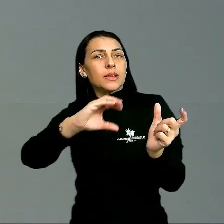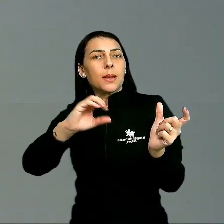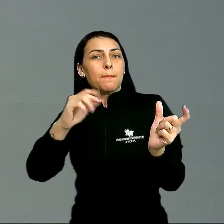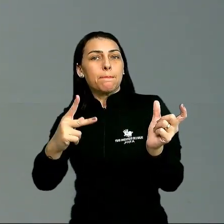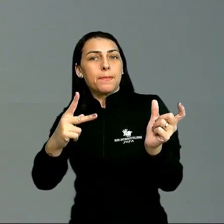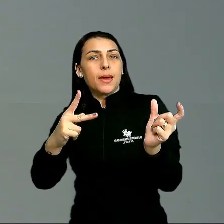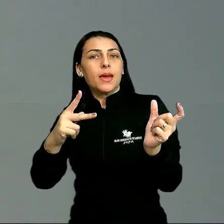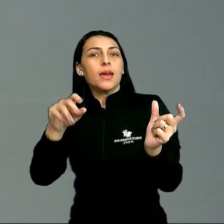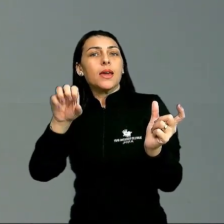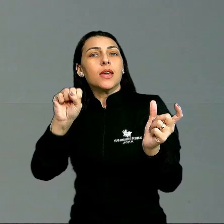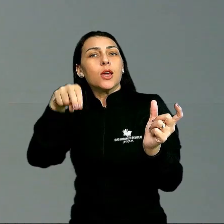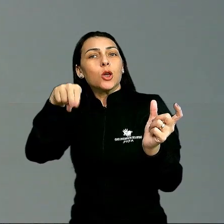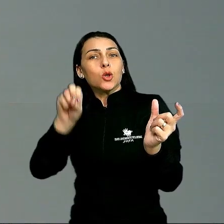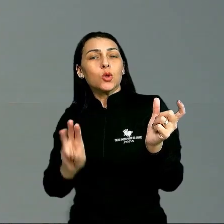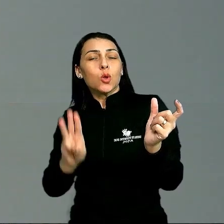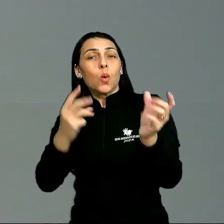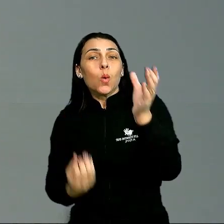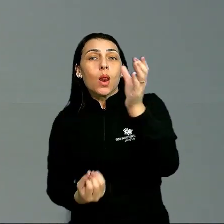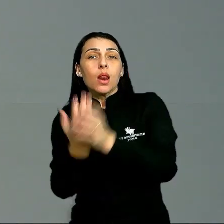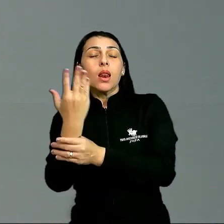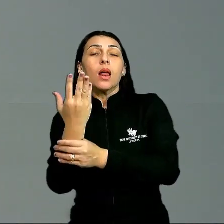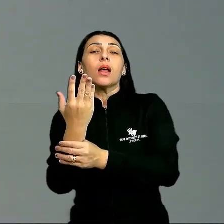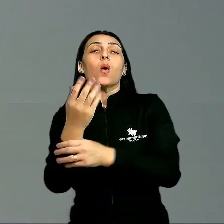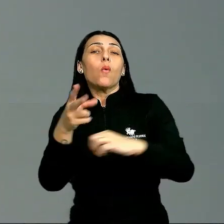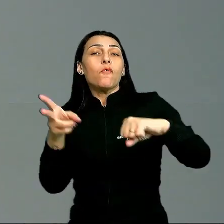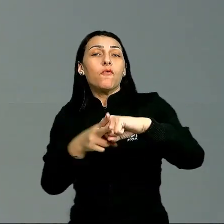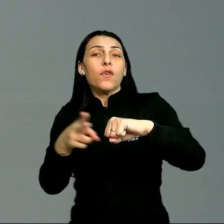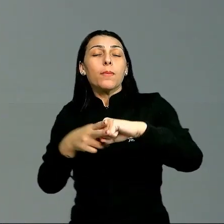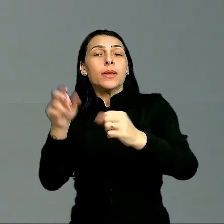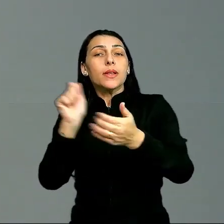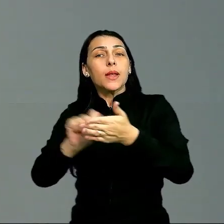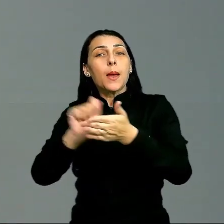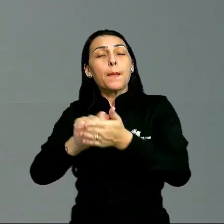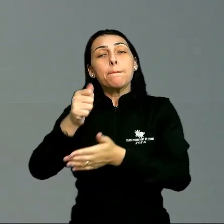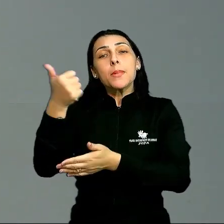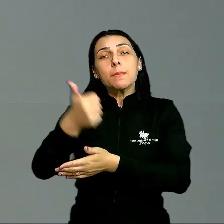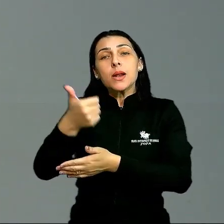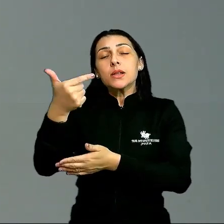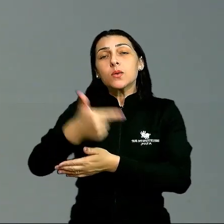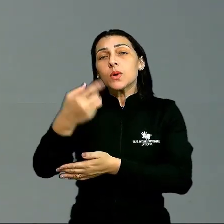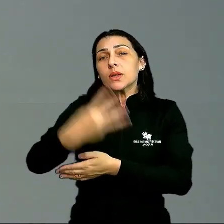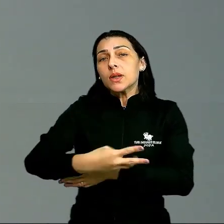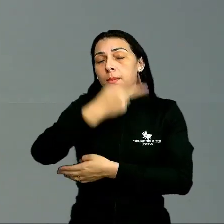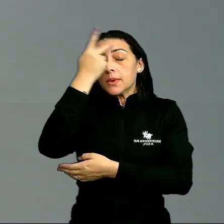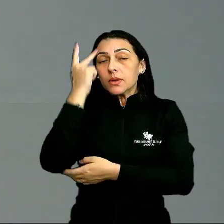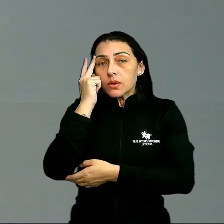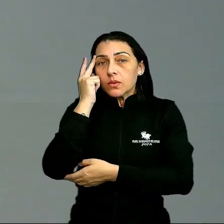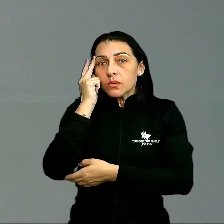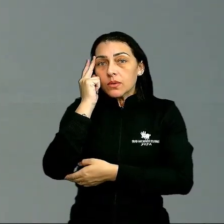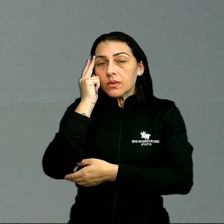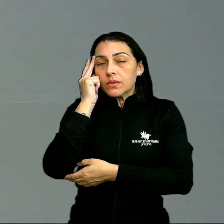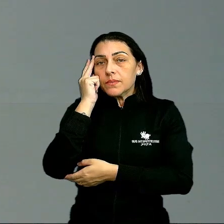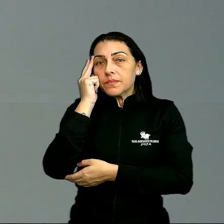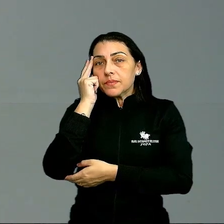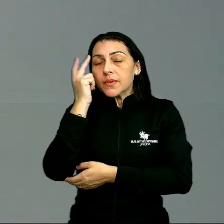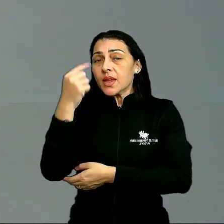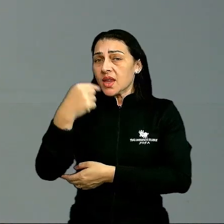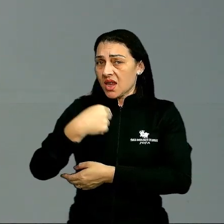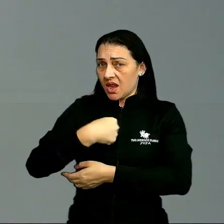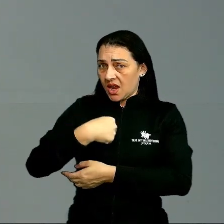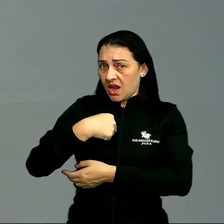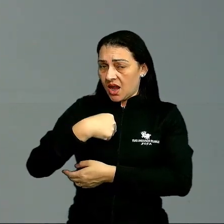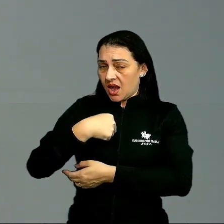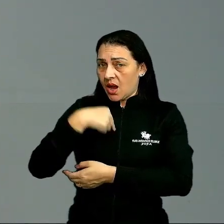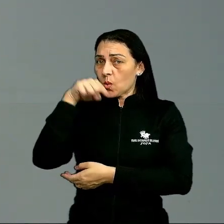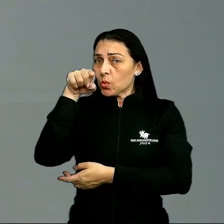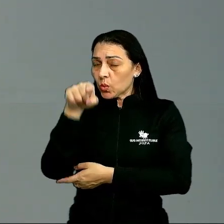Snow lançou. Esse verbo, ele está escrito na primeira, na segunda ou na terceira pessoa. É eu lançou,